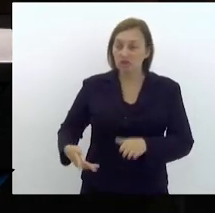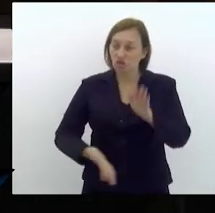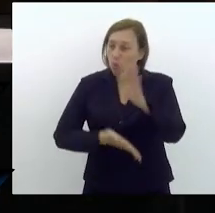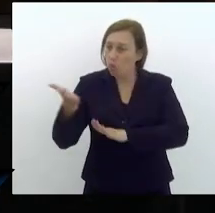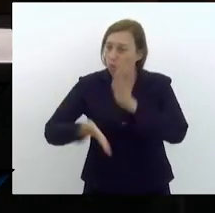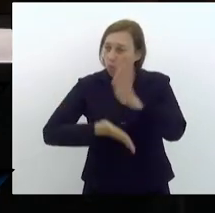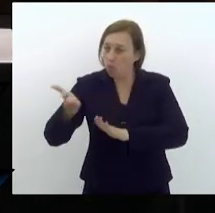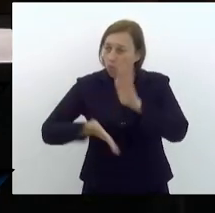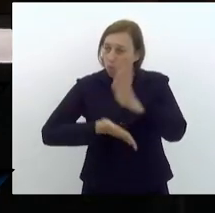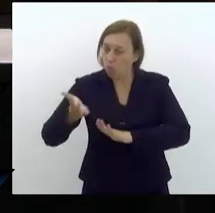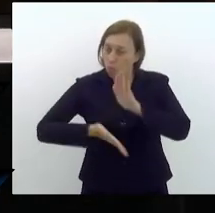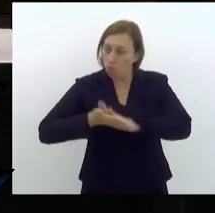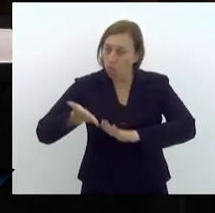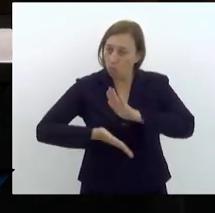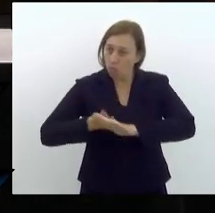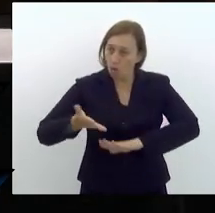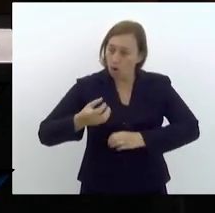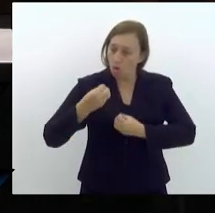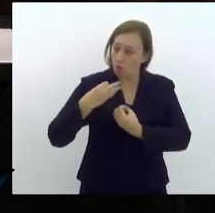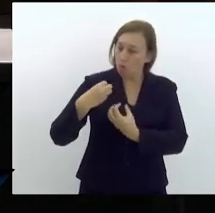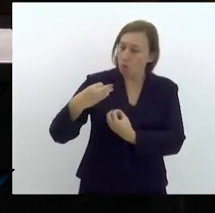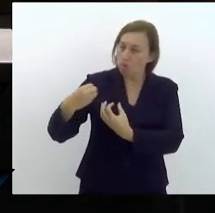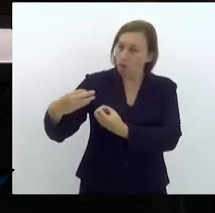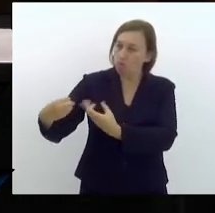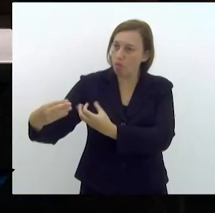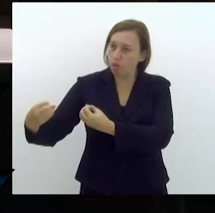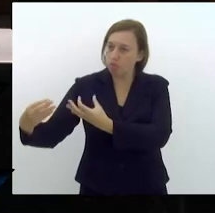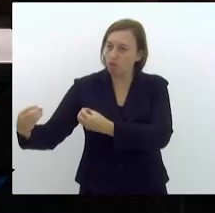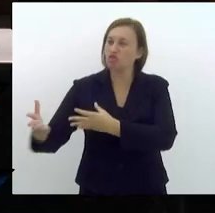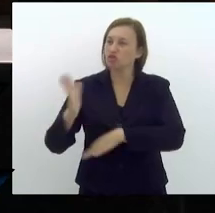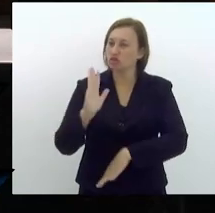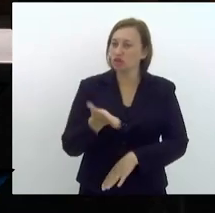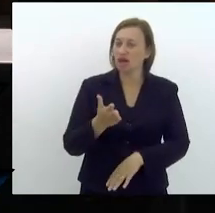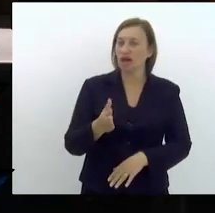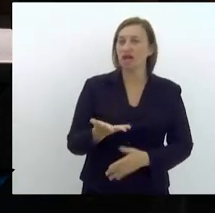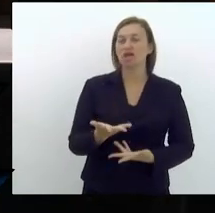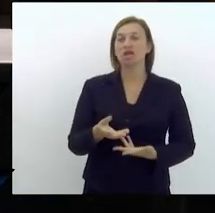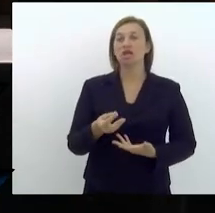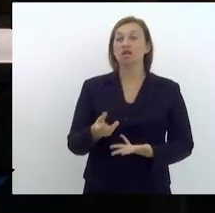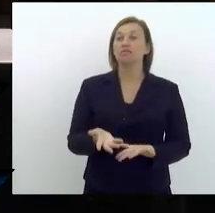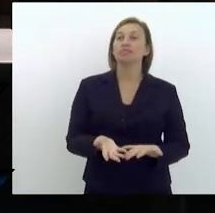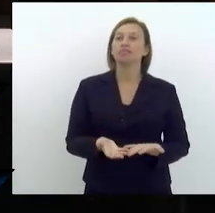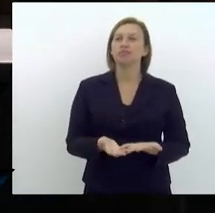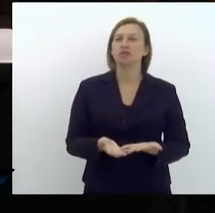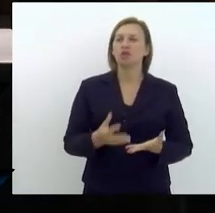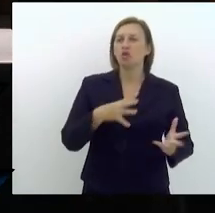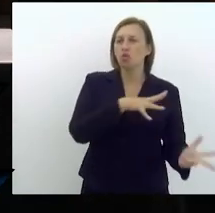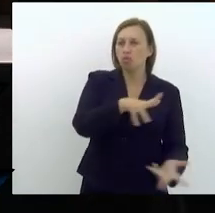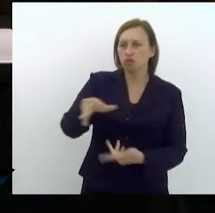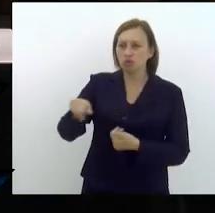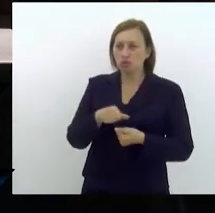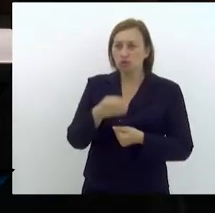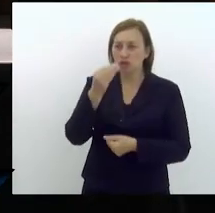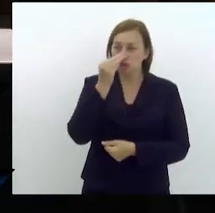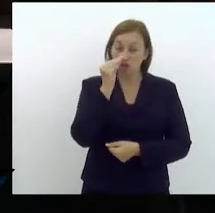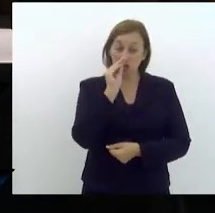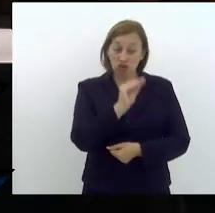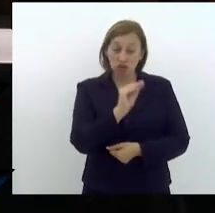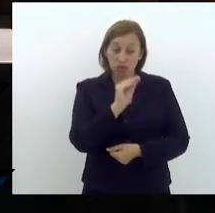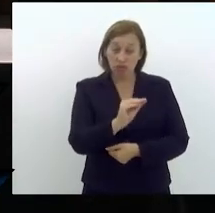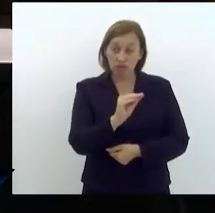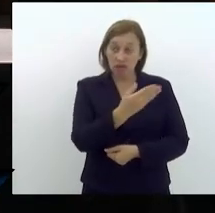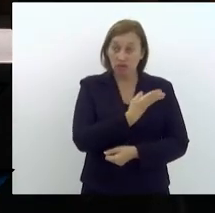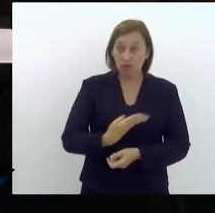inteiro que já gastou milhões e milhões de reais gastando o mundo criticavam o presidente bolsonaro com relação aos cartão corporativo